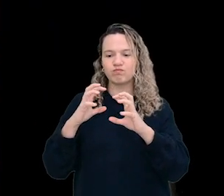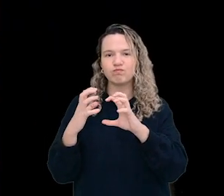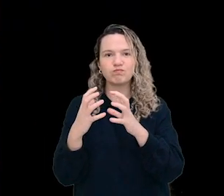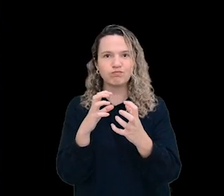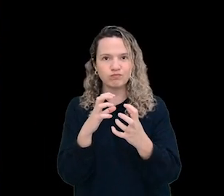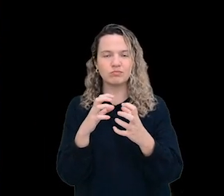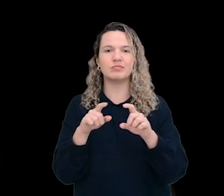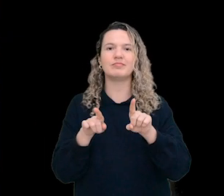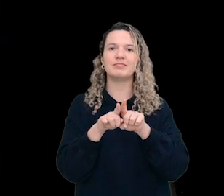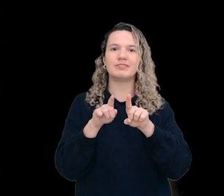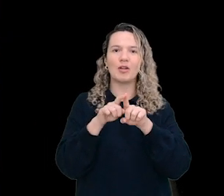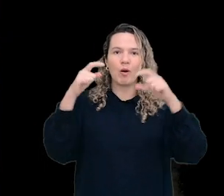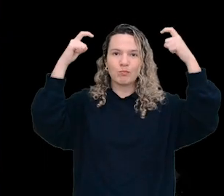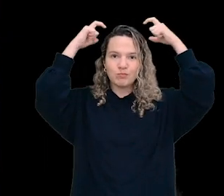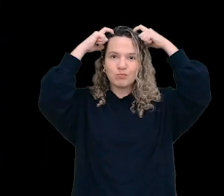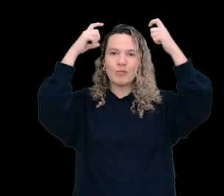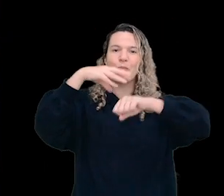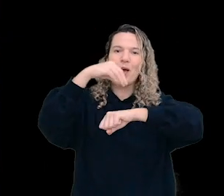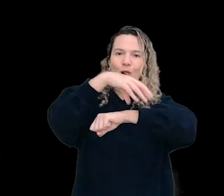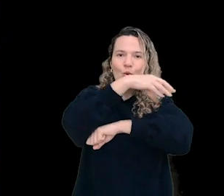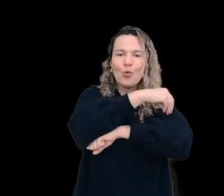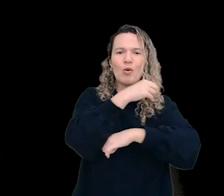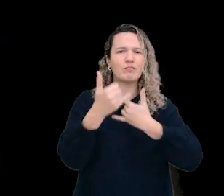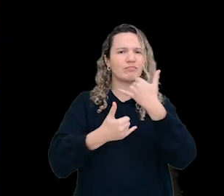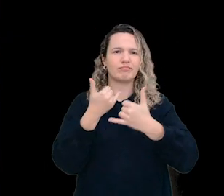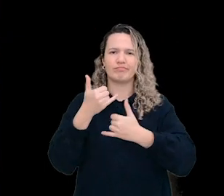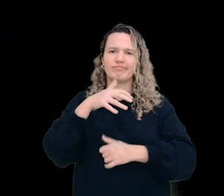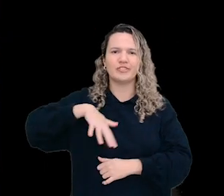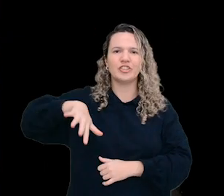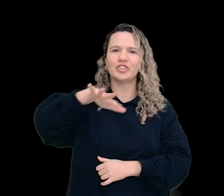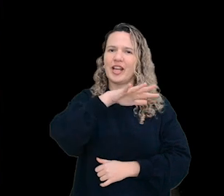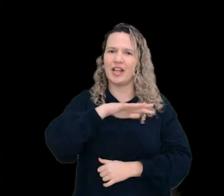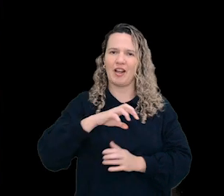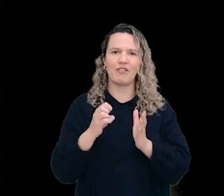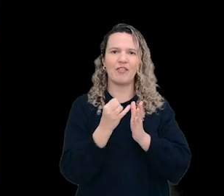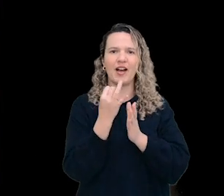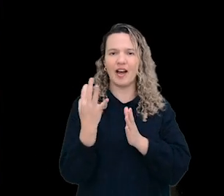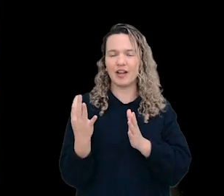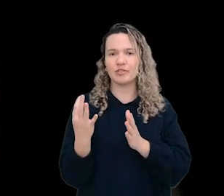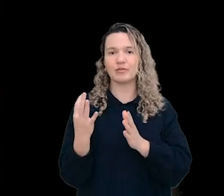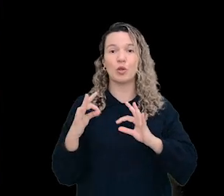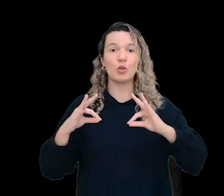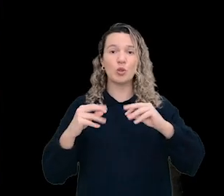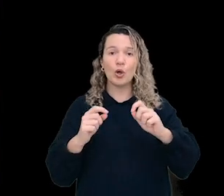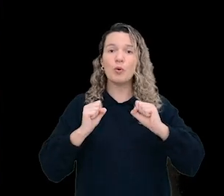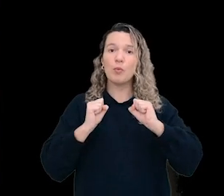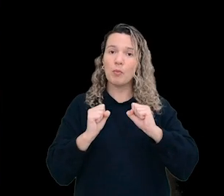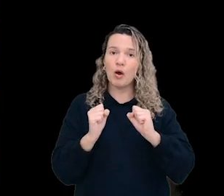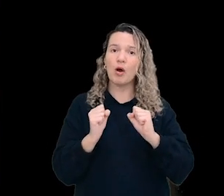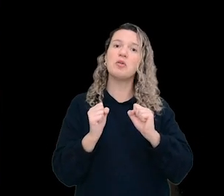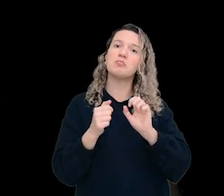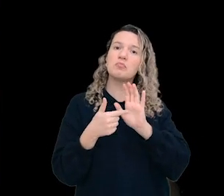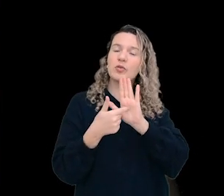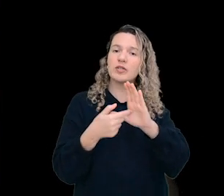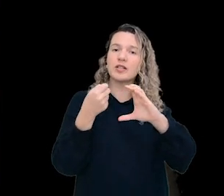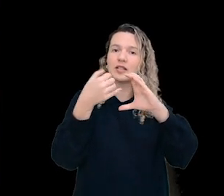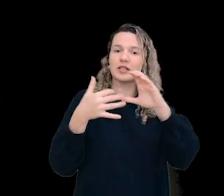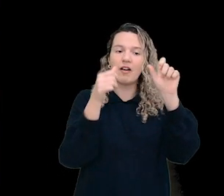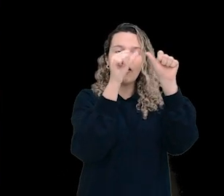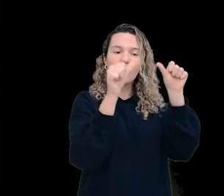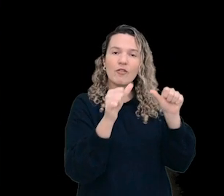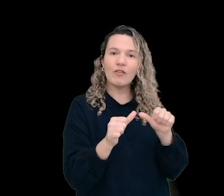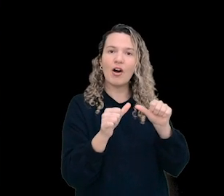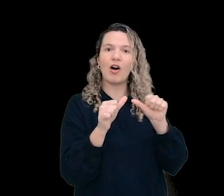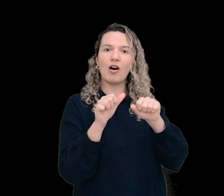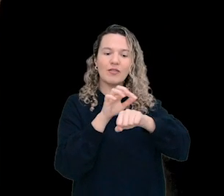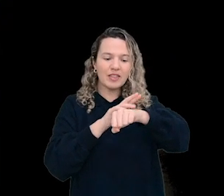de pelúcia, grãos, brinquedos em geral. Todos os objetos podem dar uma noção de consistência,